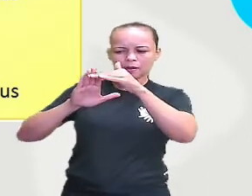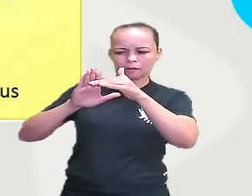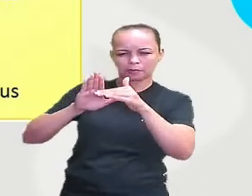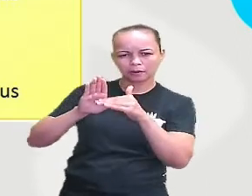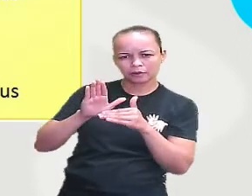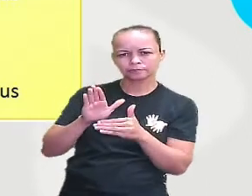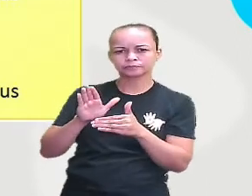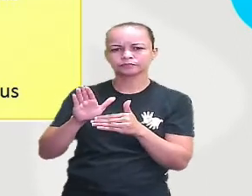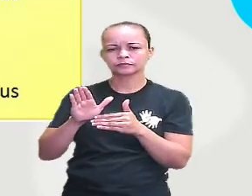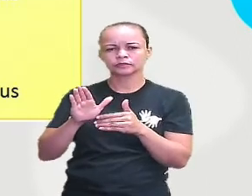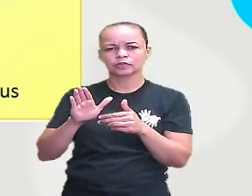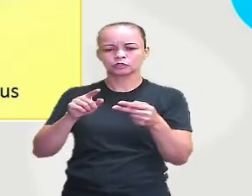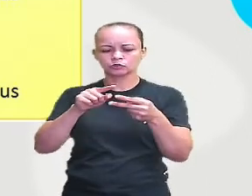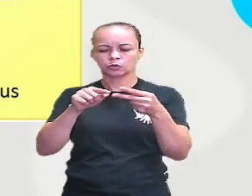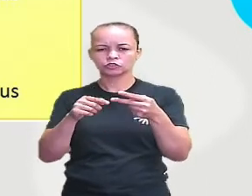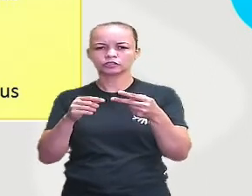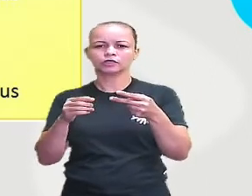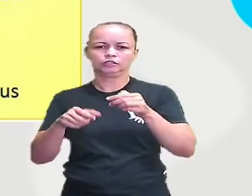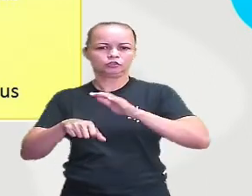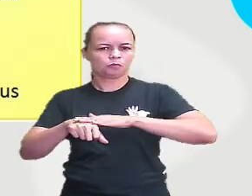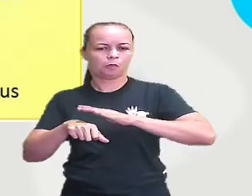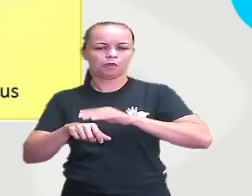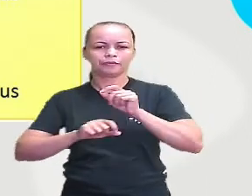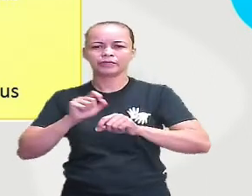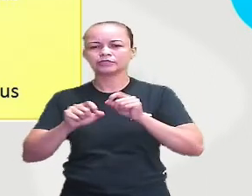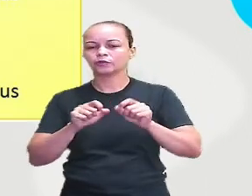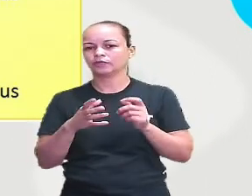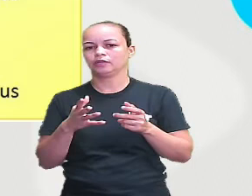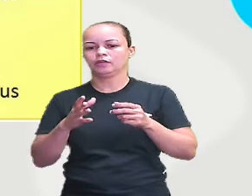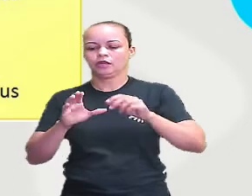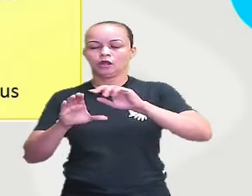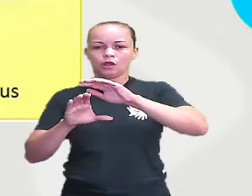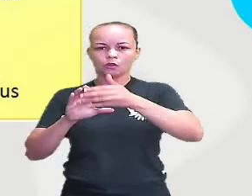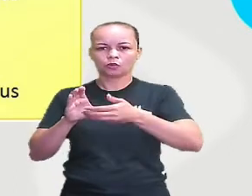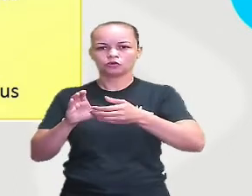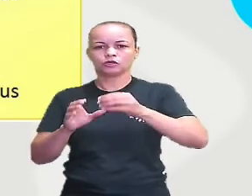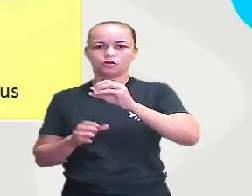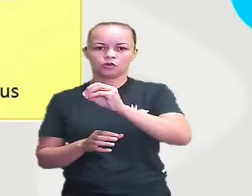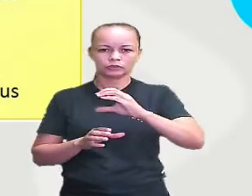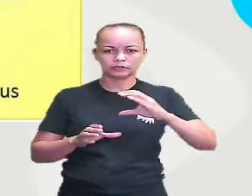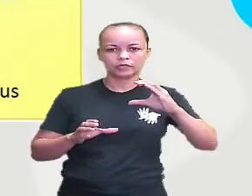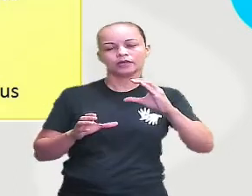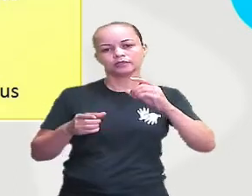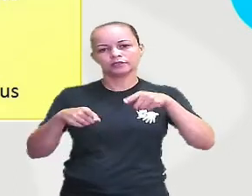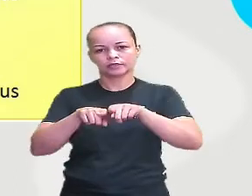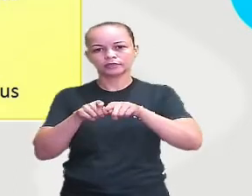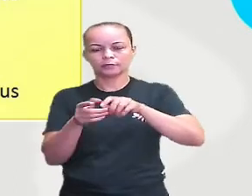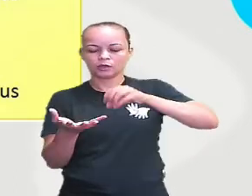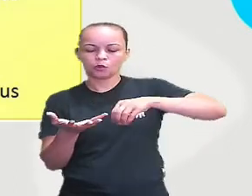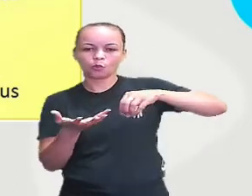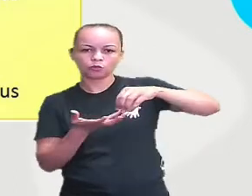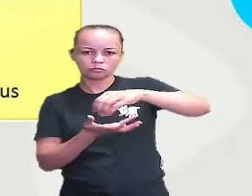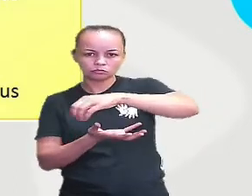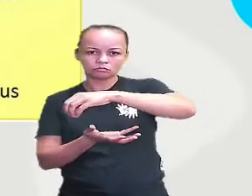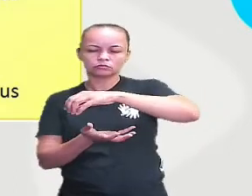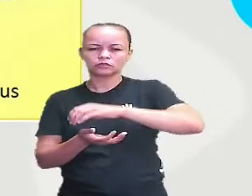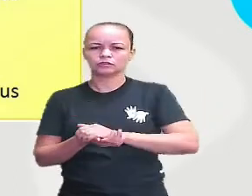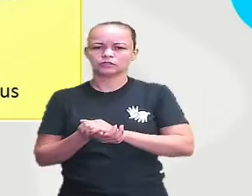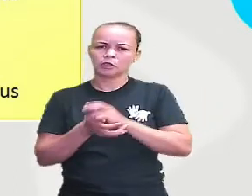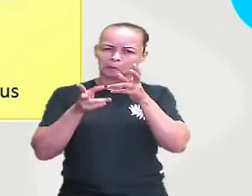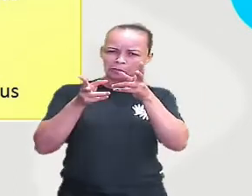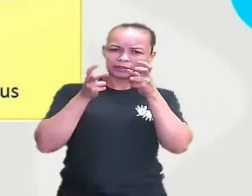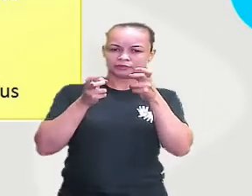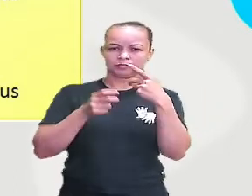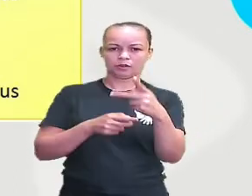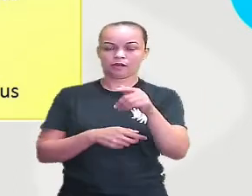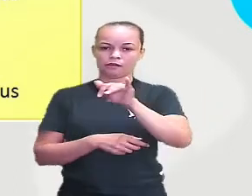crosta dois grandes momentos, a chamada a crosta oceânica e a crosta continental. Se você perceber aí na imagem,